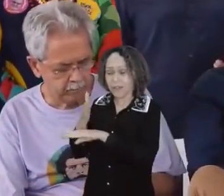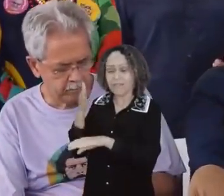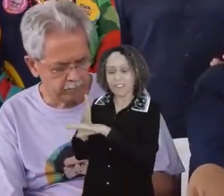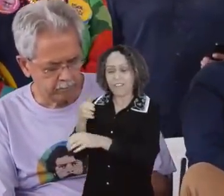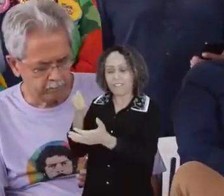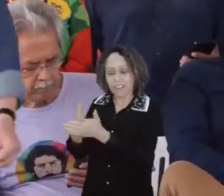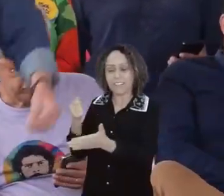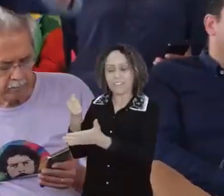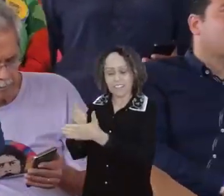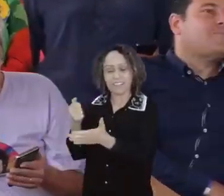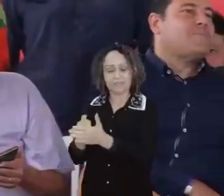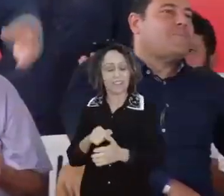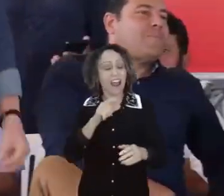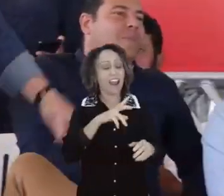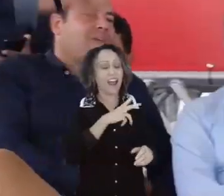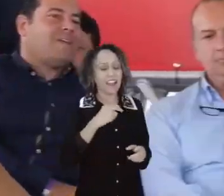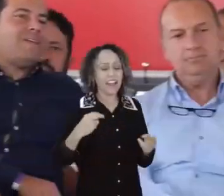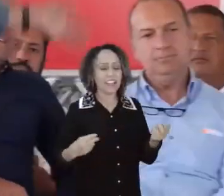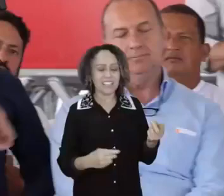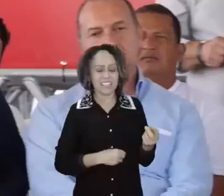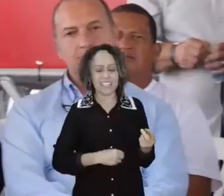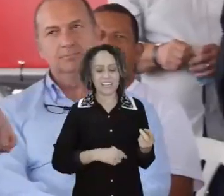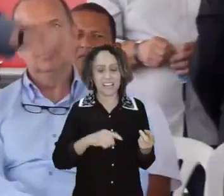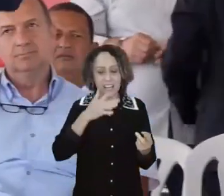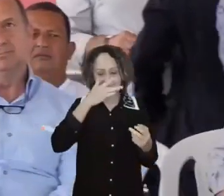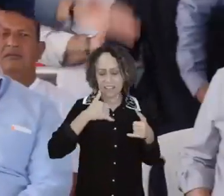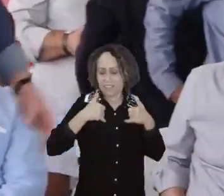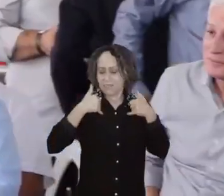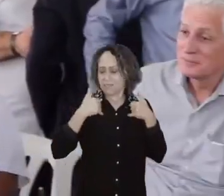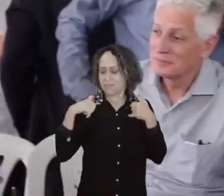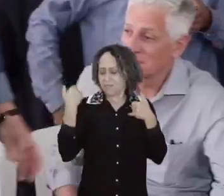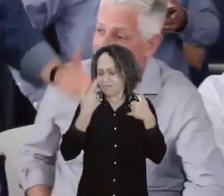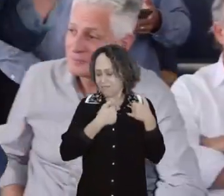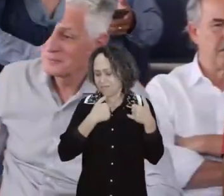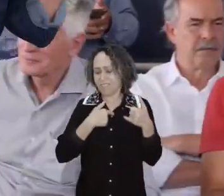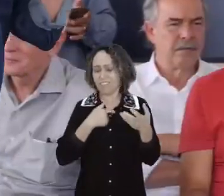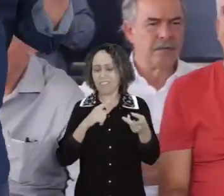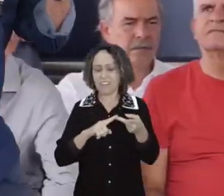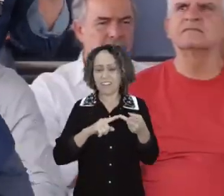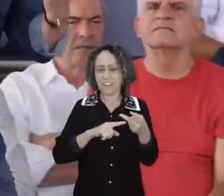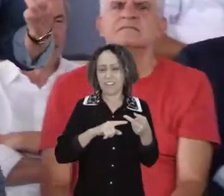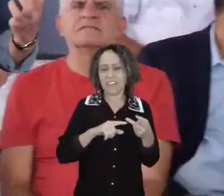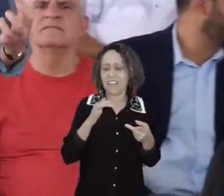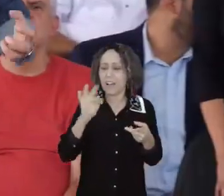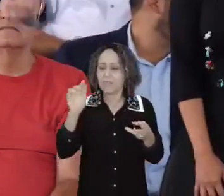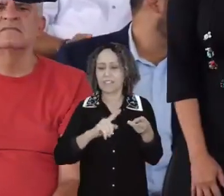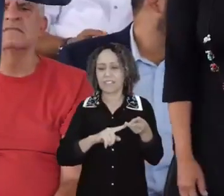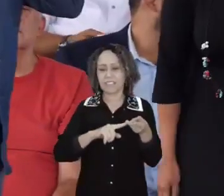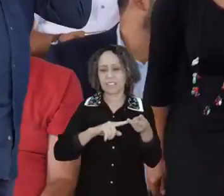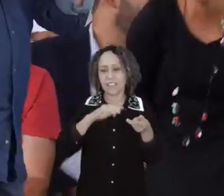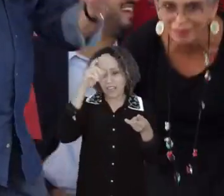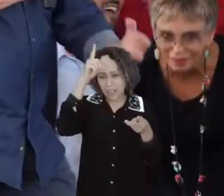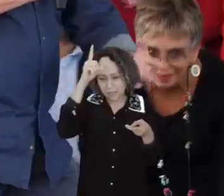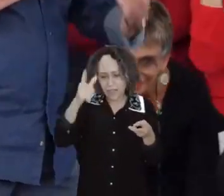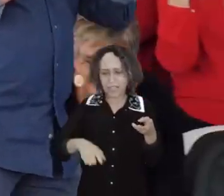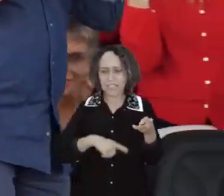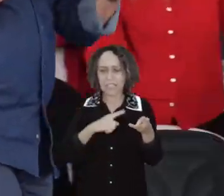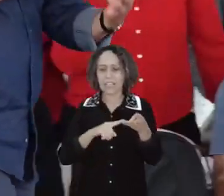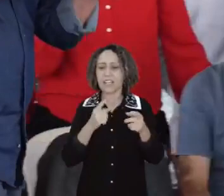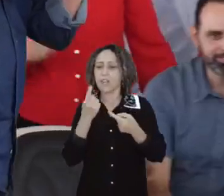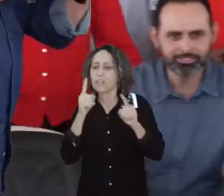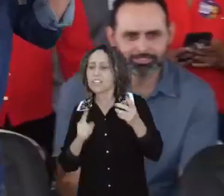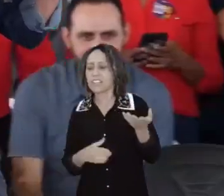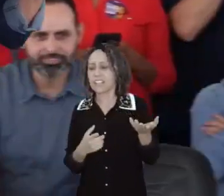na Rússia, na França, na Alemanha, na Argentina, no Chile. A gente era referência. O povo brasileiro